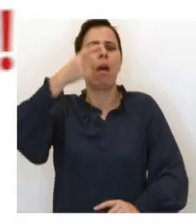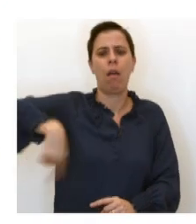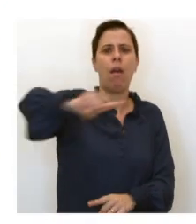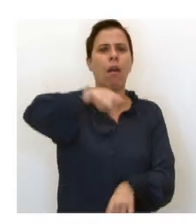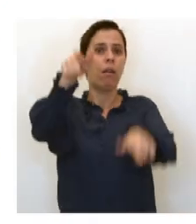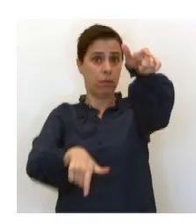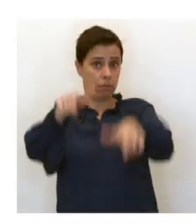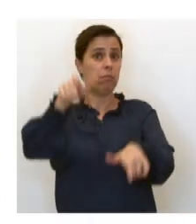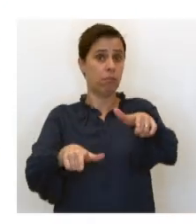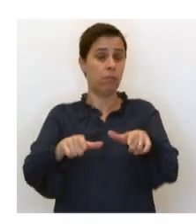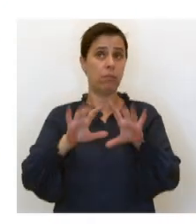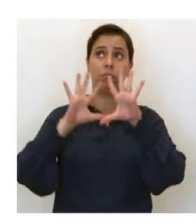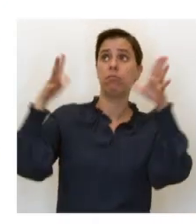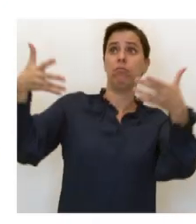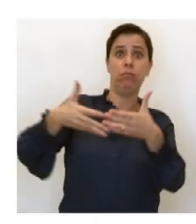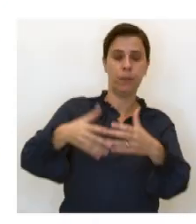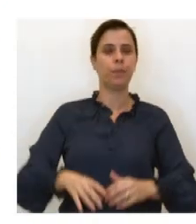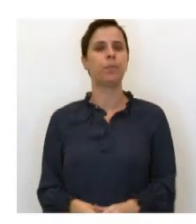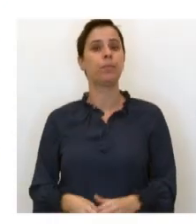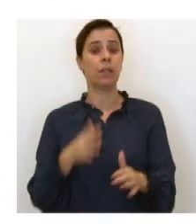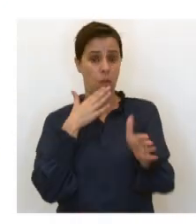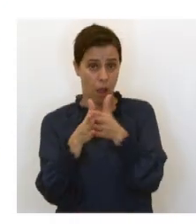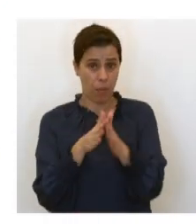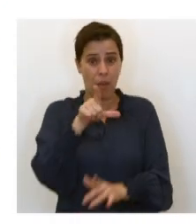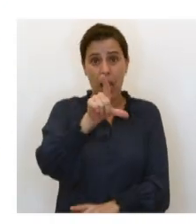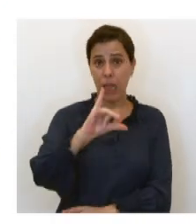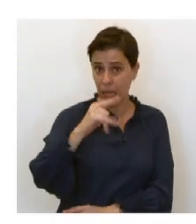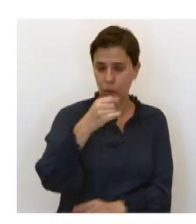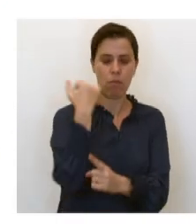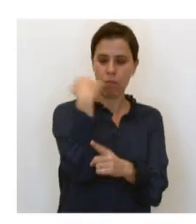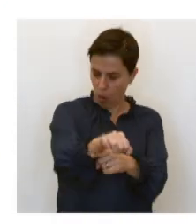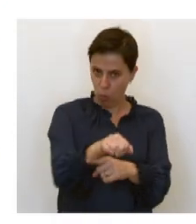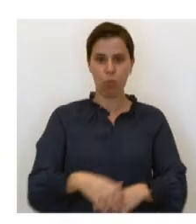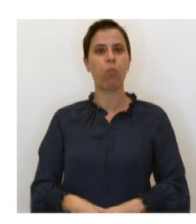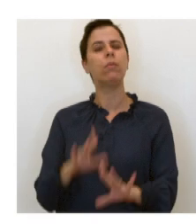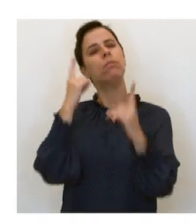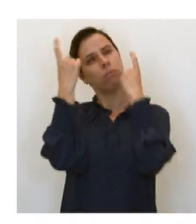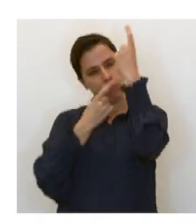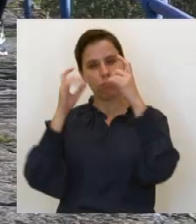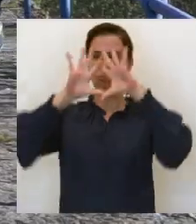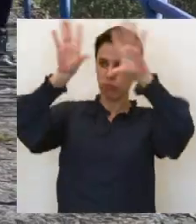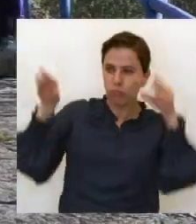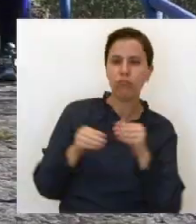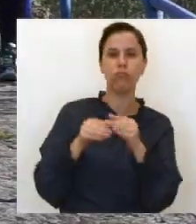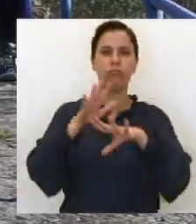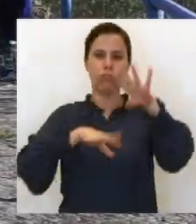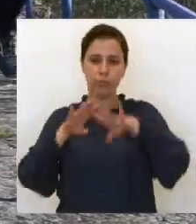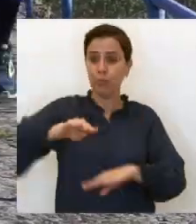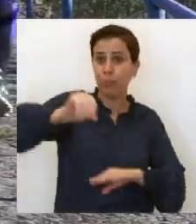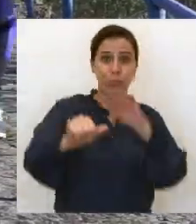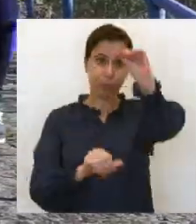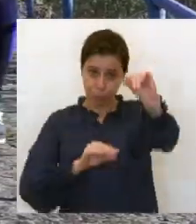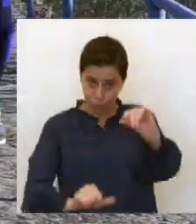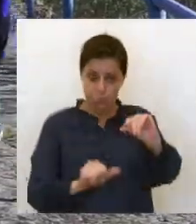prejuízo das populações e dos ecossistemas. Exploração do lítio, não. Pensar global, agir